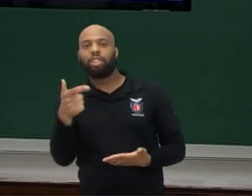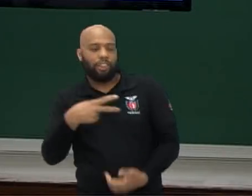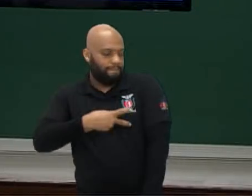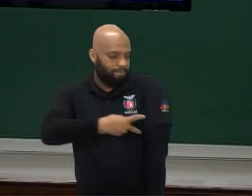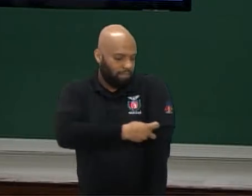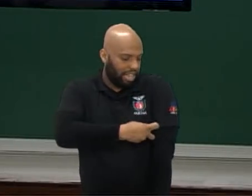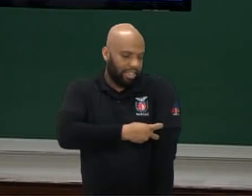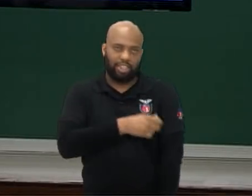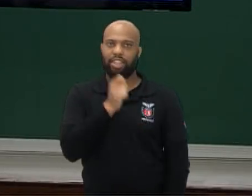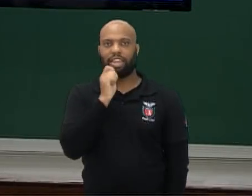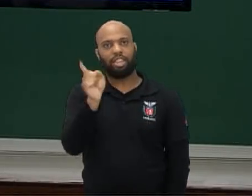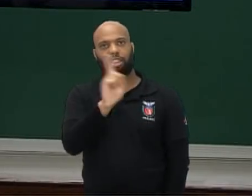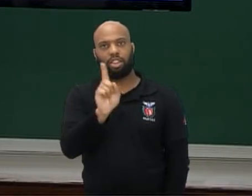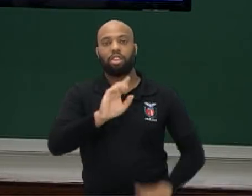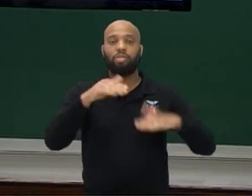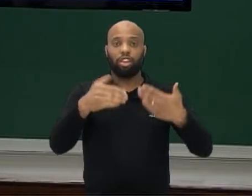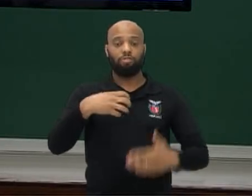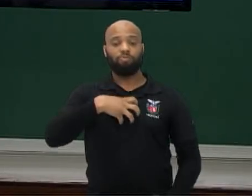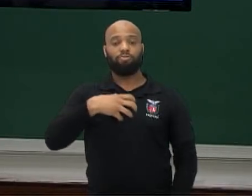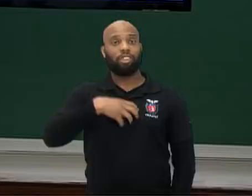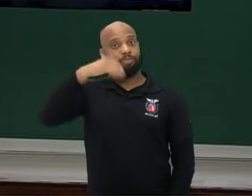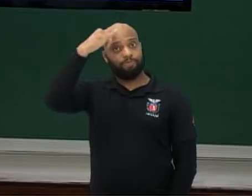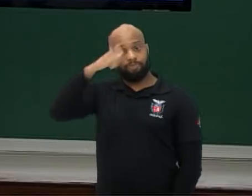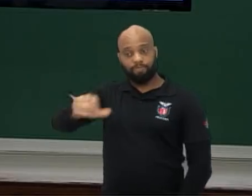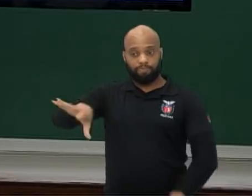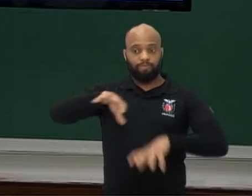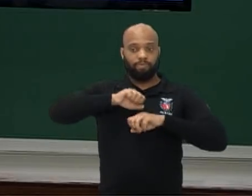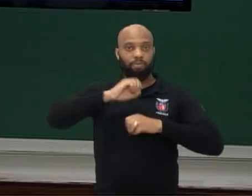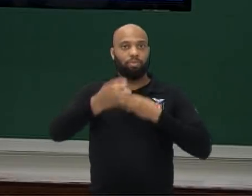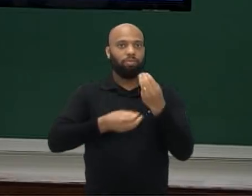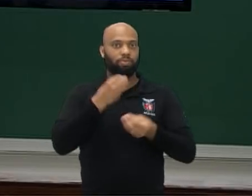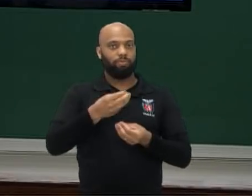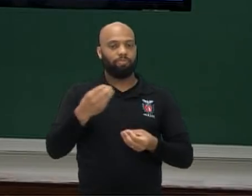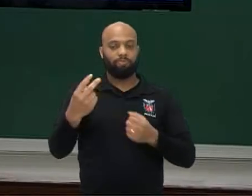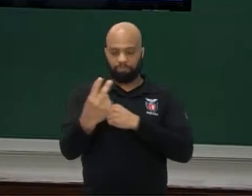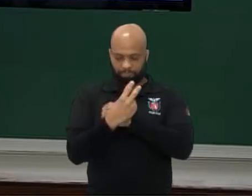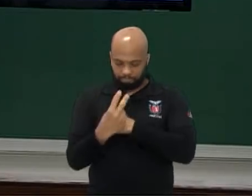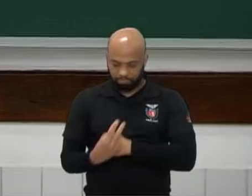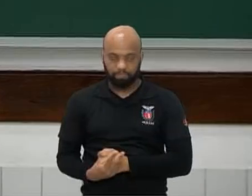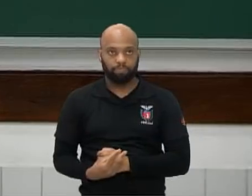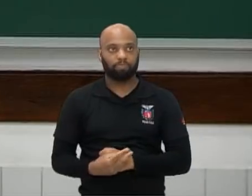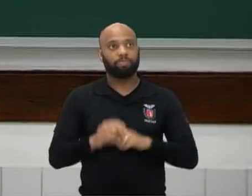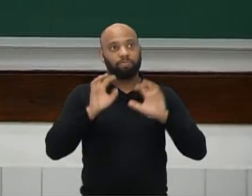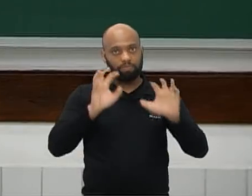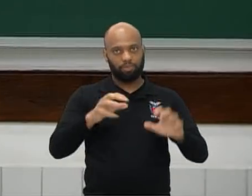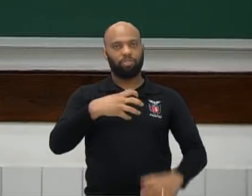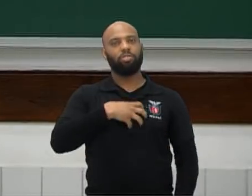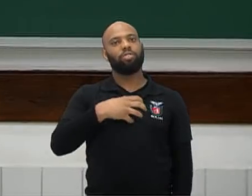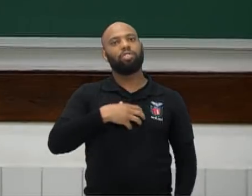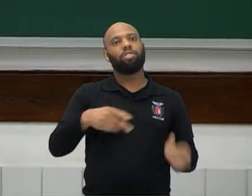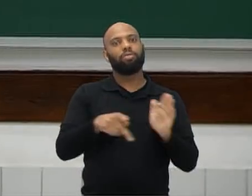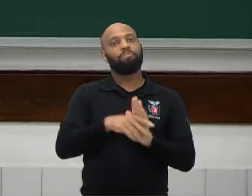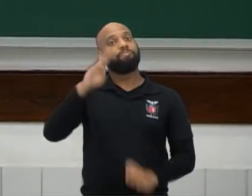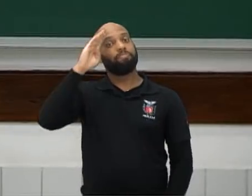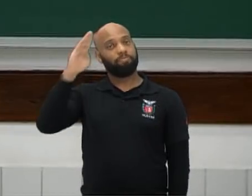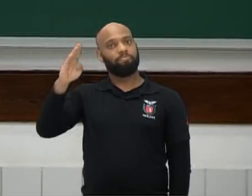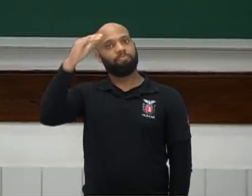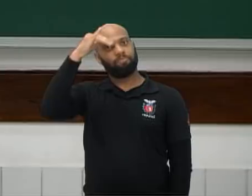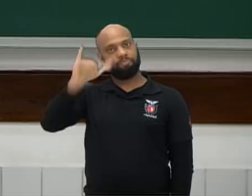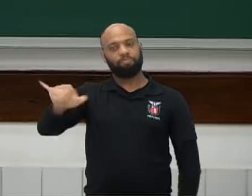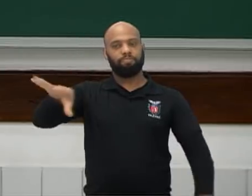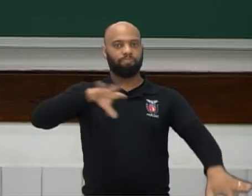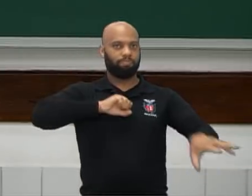têm vacina. Então, o teu único meio de prevenção é se cuidar. E esses são os meios principais